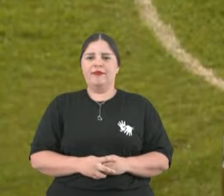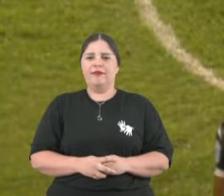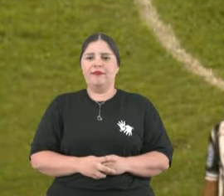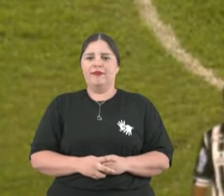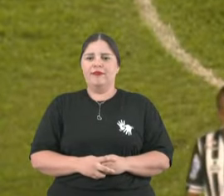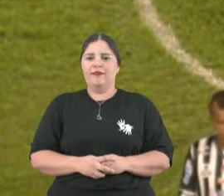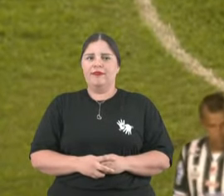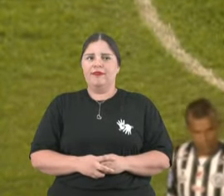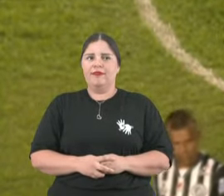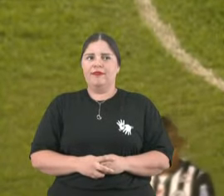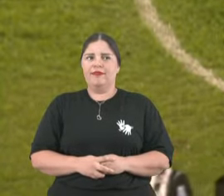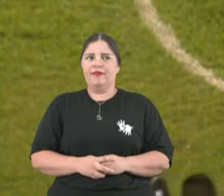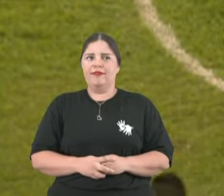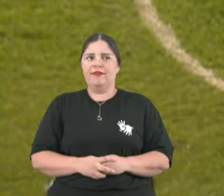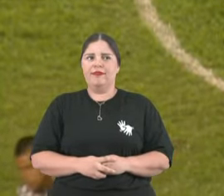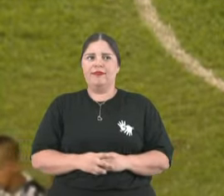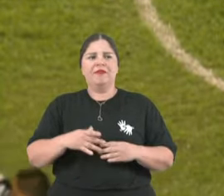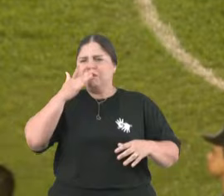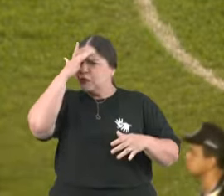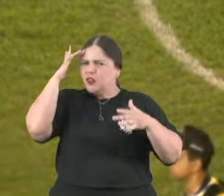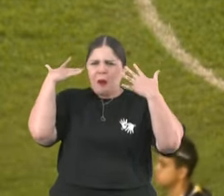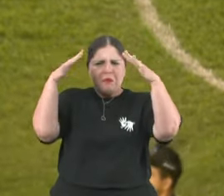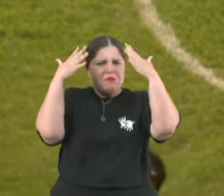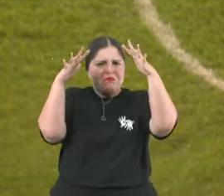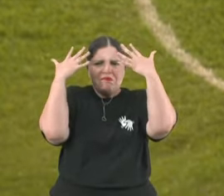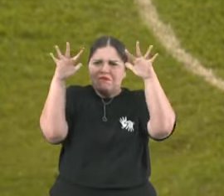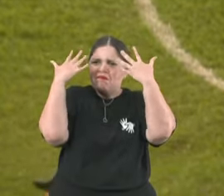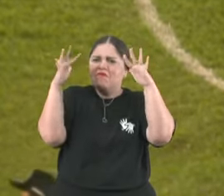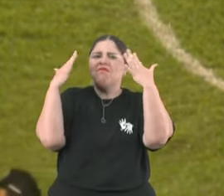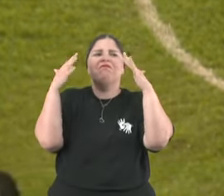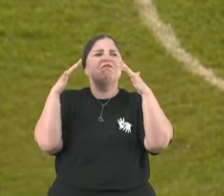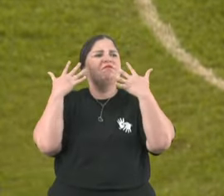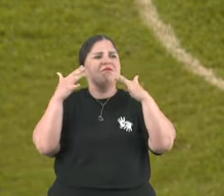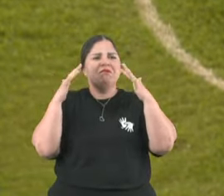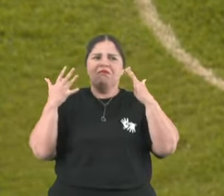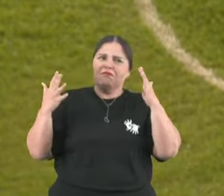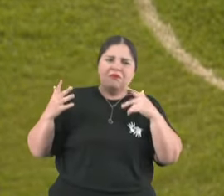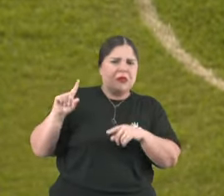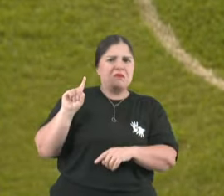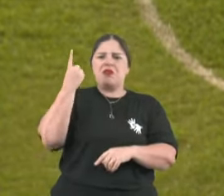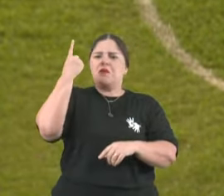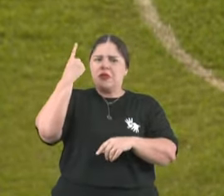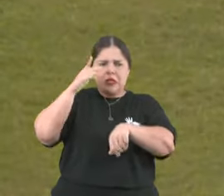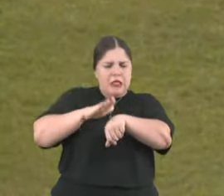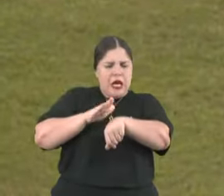Torcedor aplaudiu de maneira gentil o primeiro tempo do Asa, gostando da exibição.